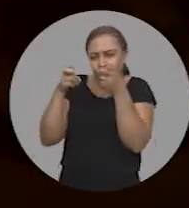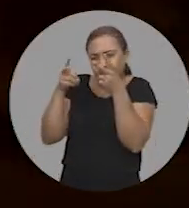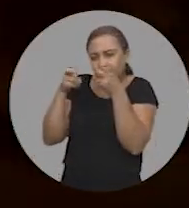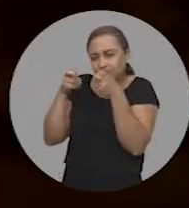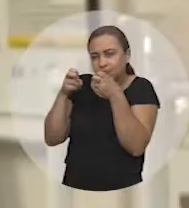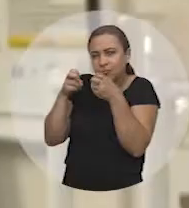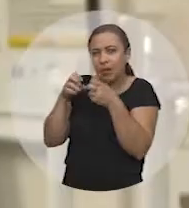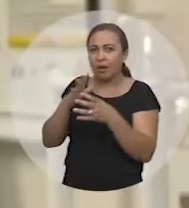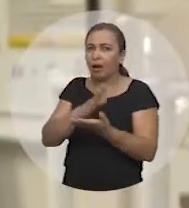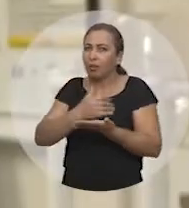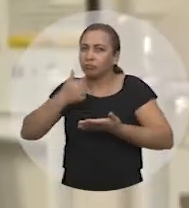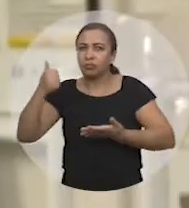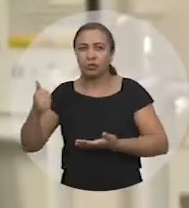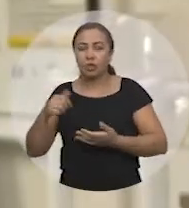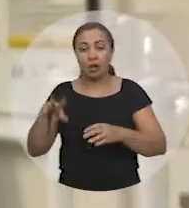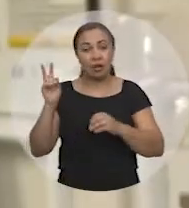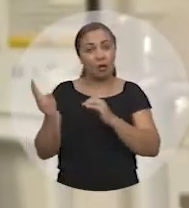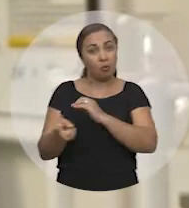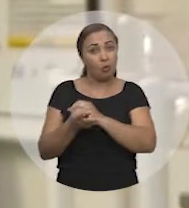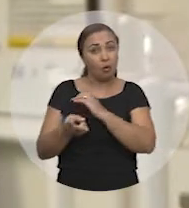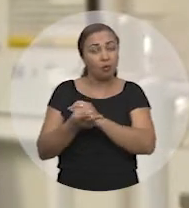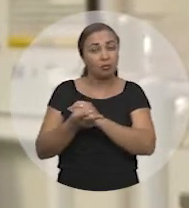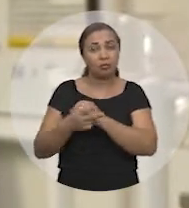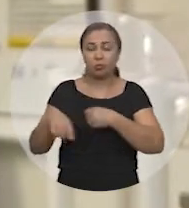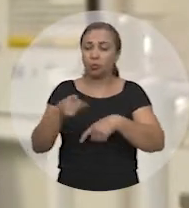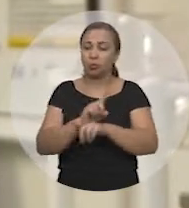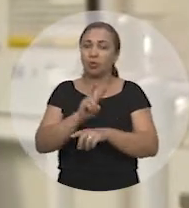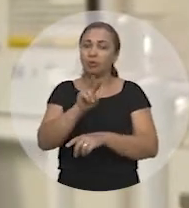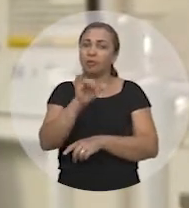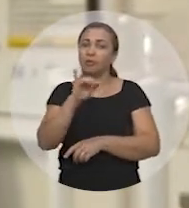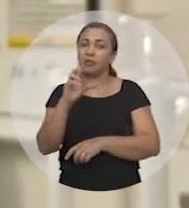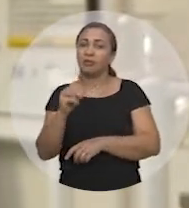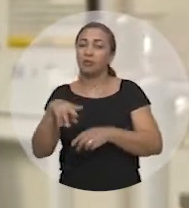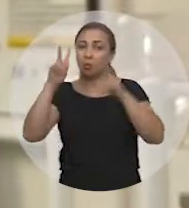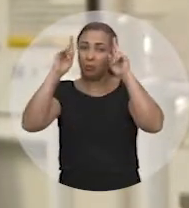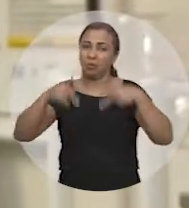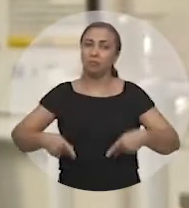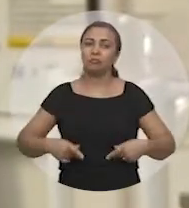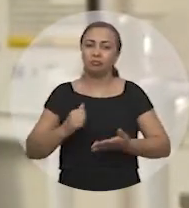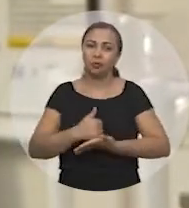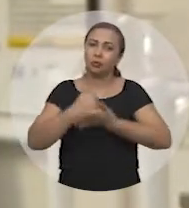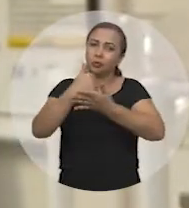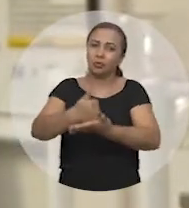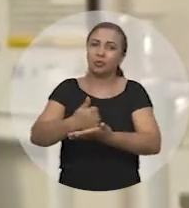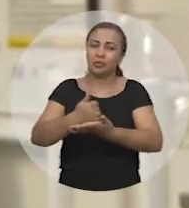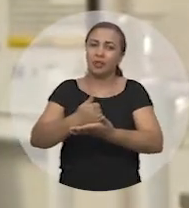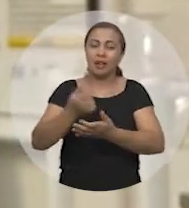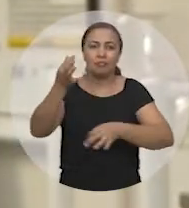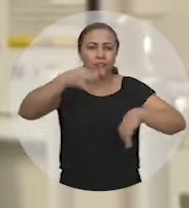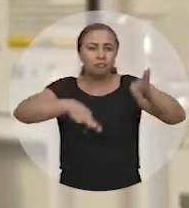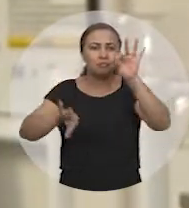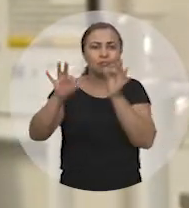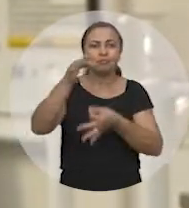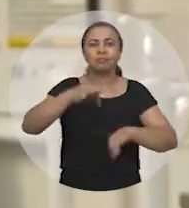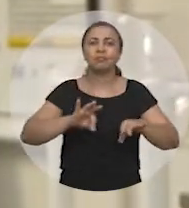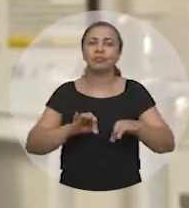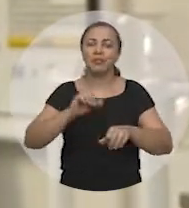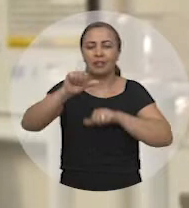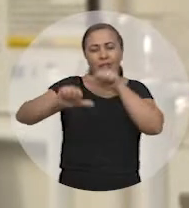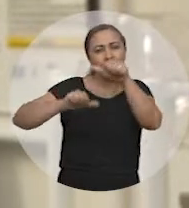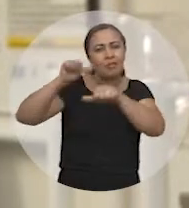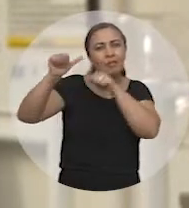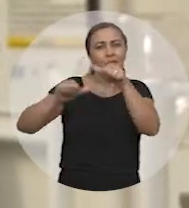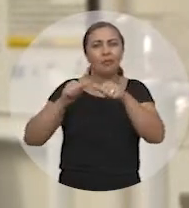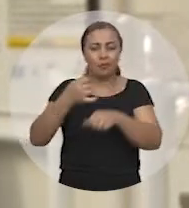e percebeu a cura contra a varíola ou a proteção contra falha humana no espaço te deu sustentabilidade em laboratório